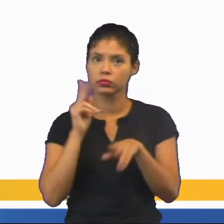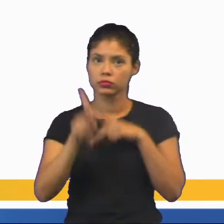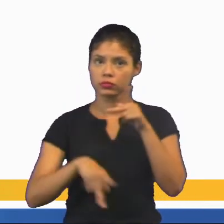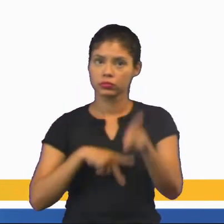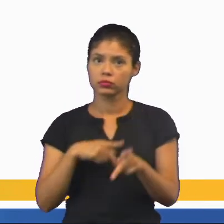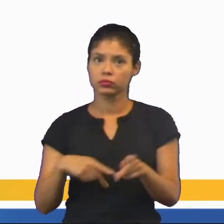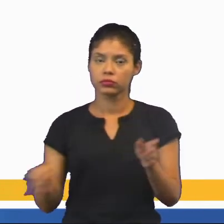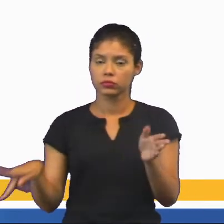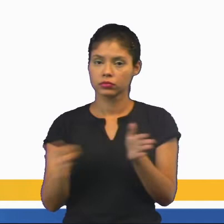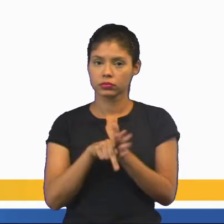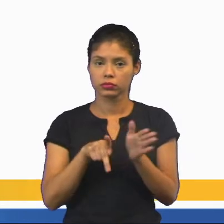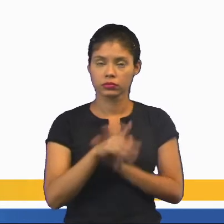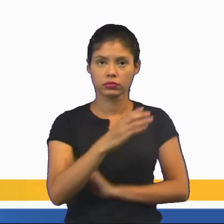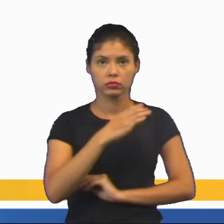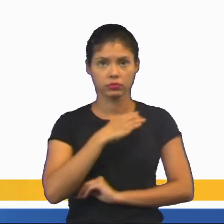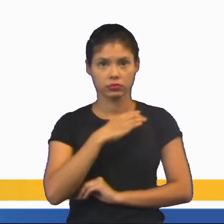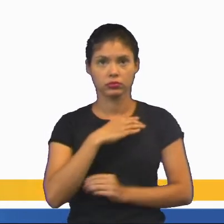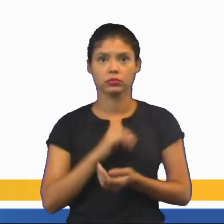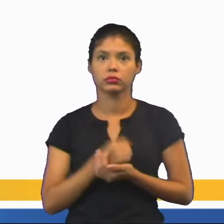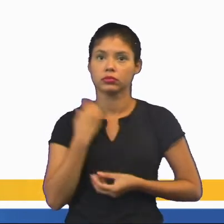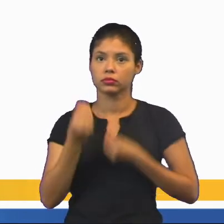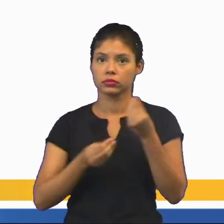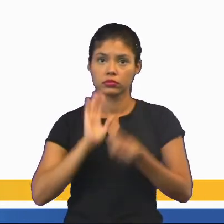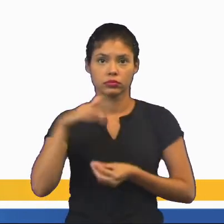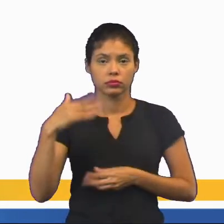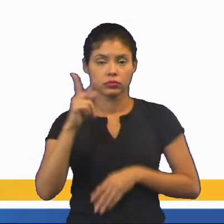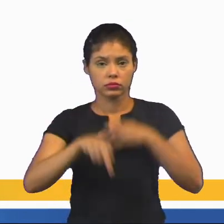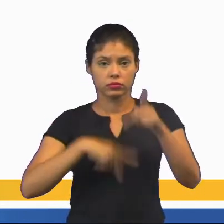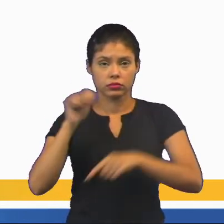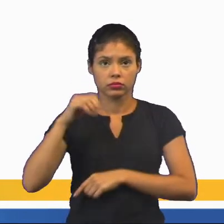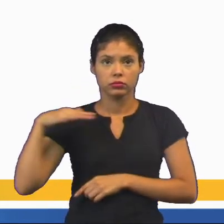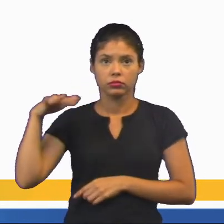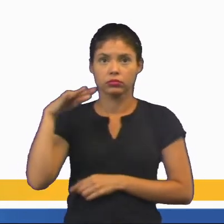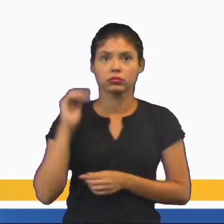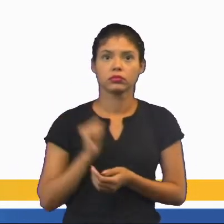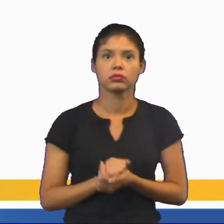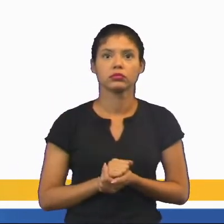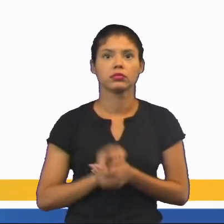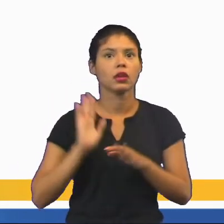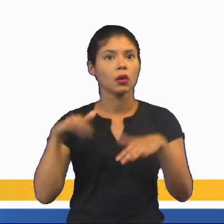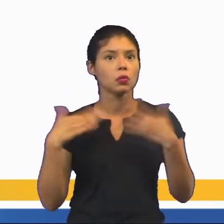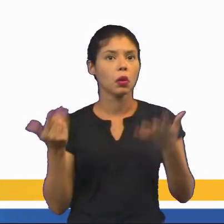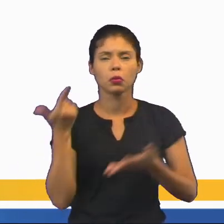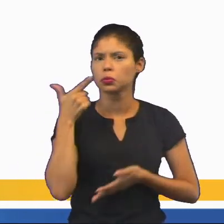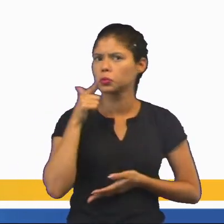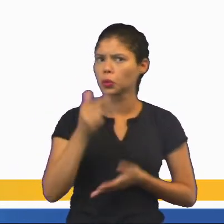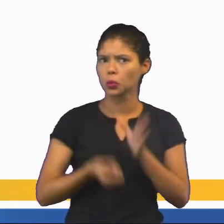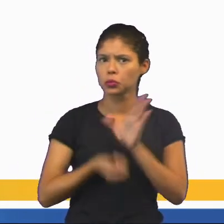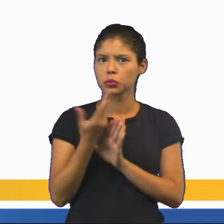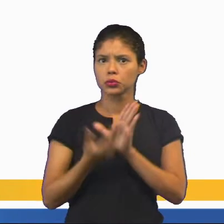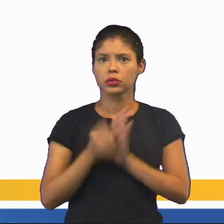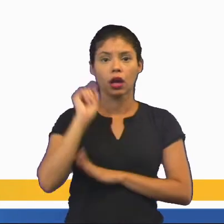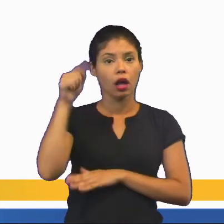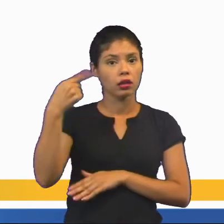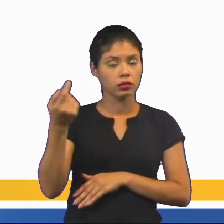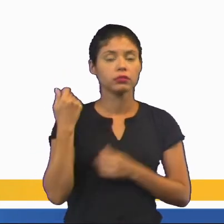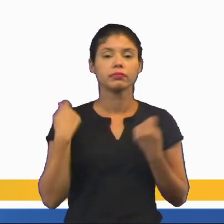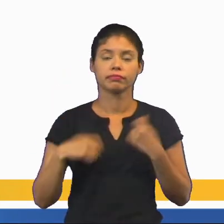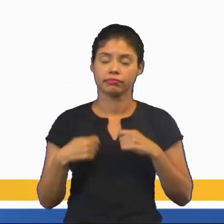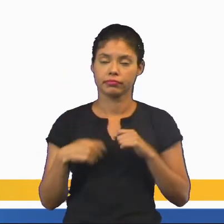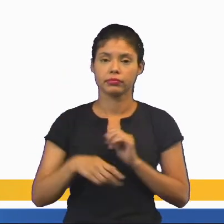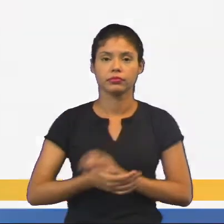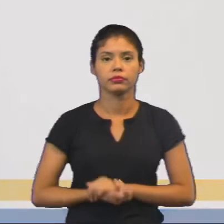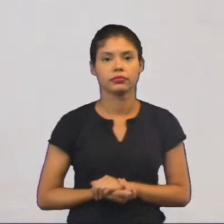tanto pela população da própria cidade quanto pela população do campo, a qual não consegue produzir tudo aquilo